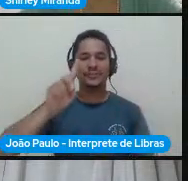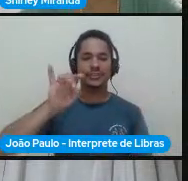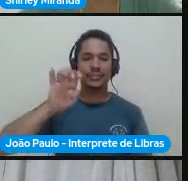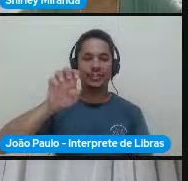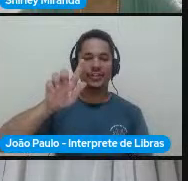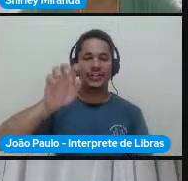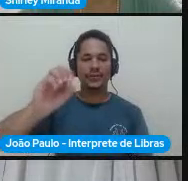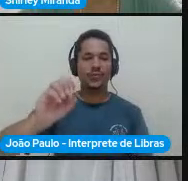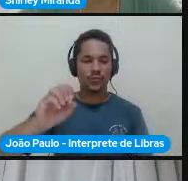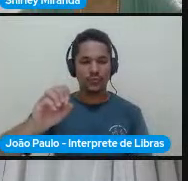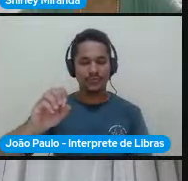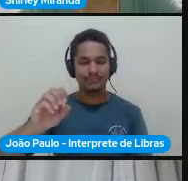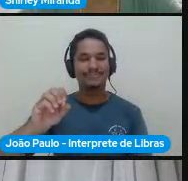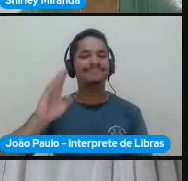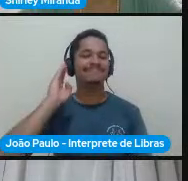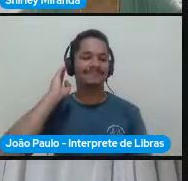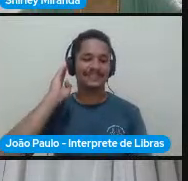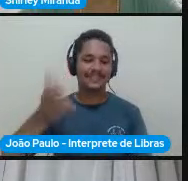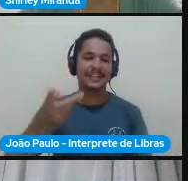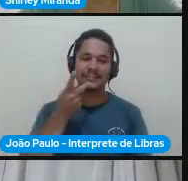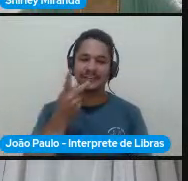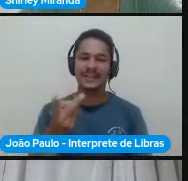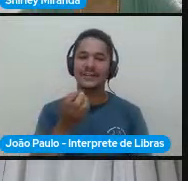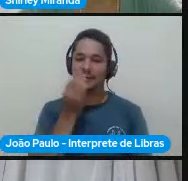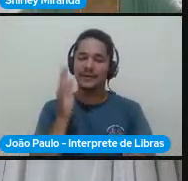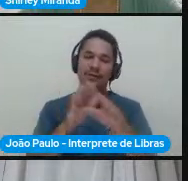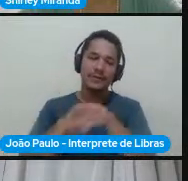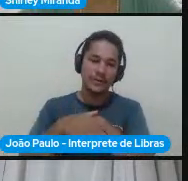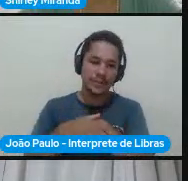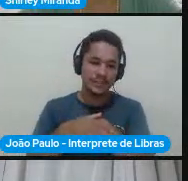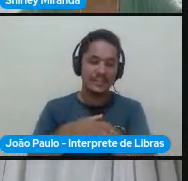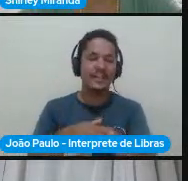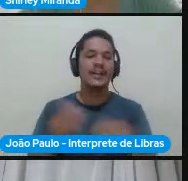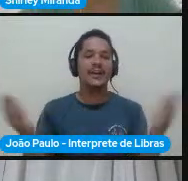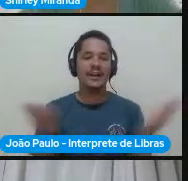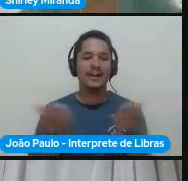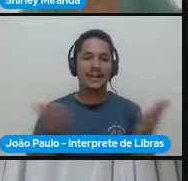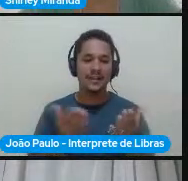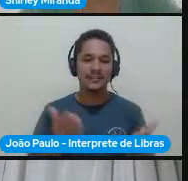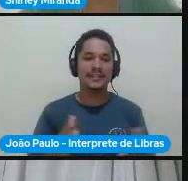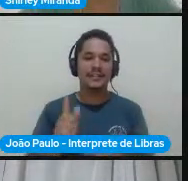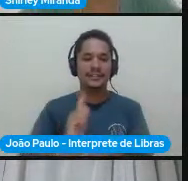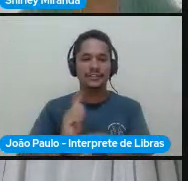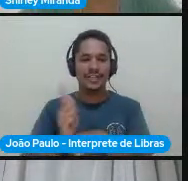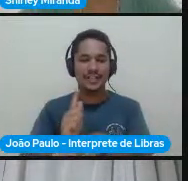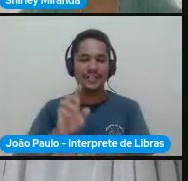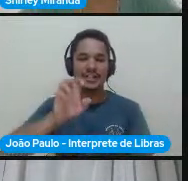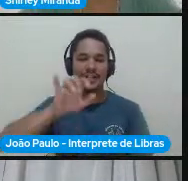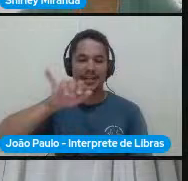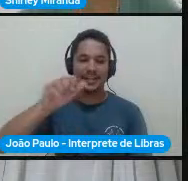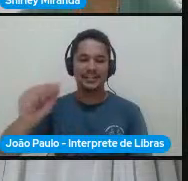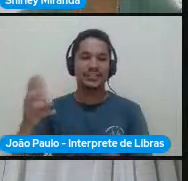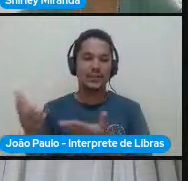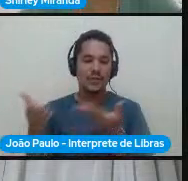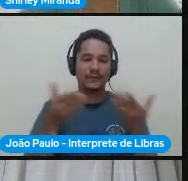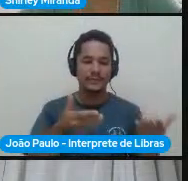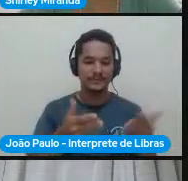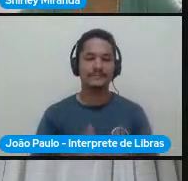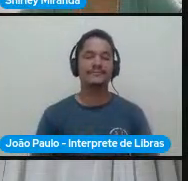que já teve, já falou, né, Diego? Boa noite hoje, mas agora, enquanto gerente da EJA, eu te passo a